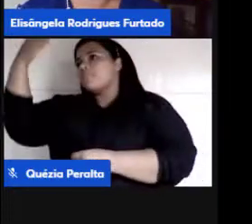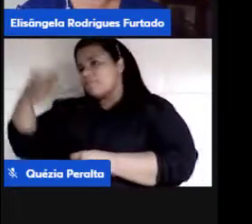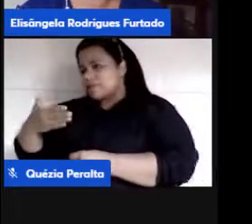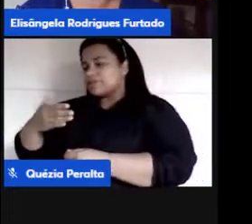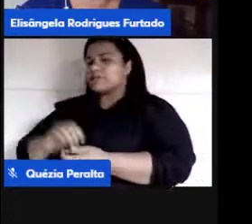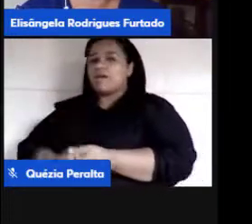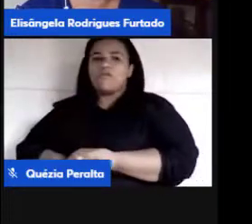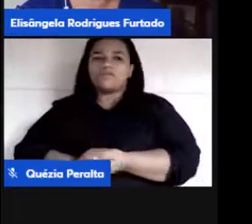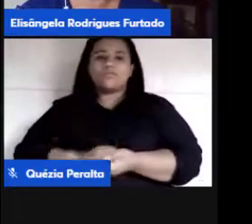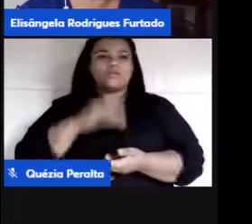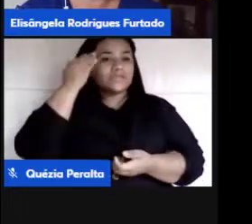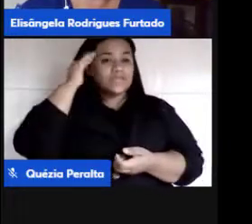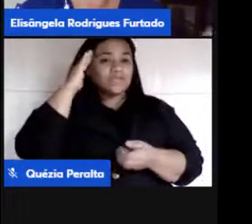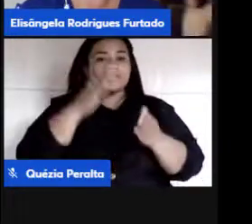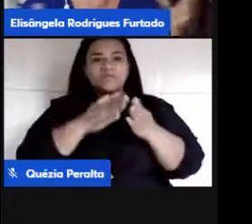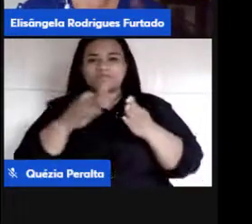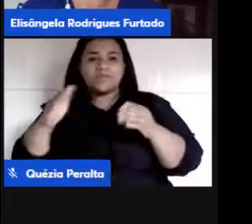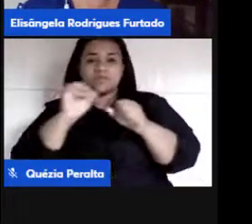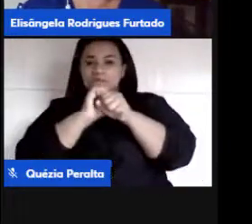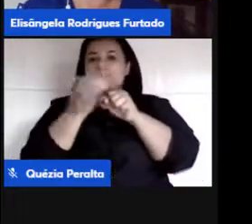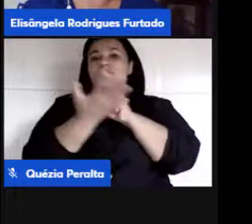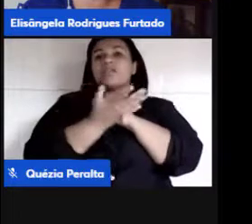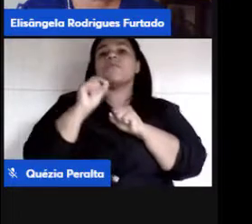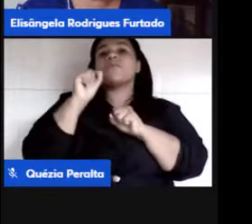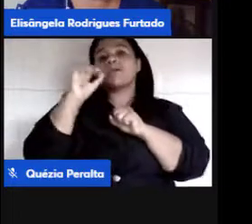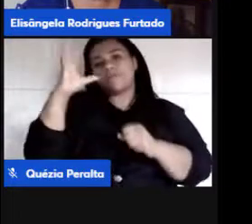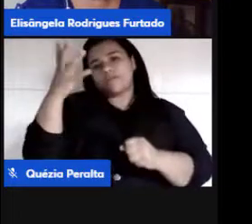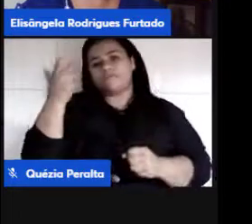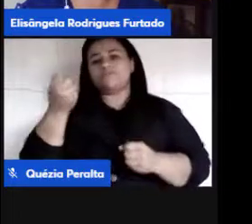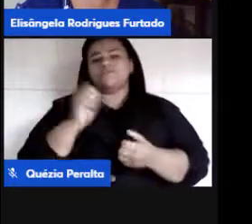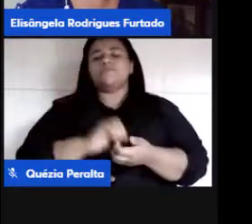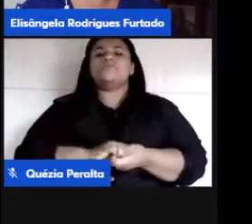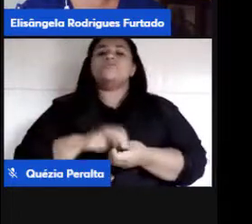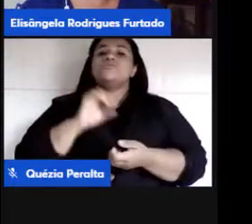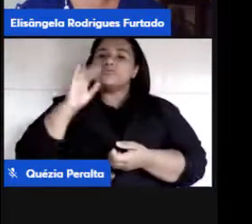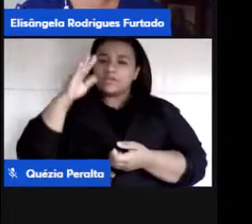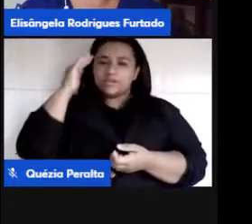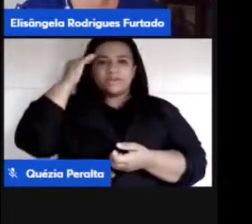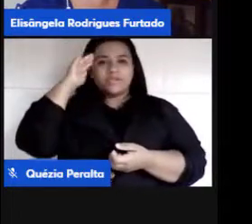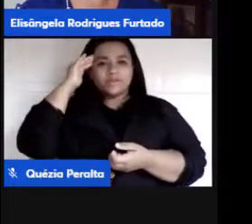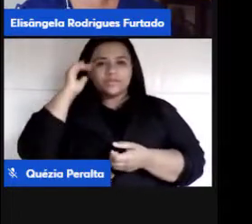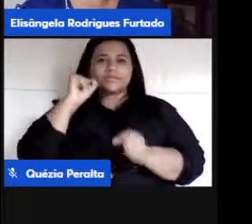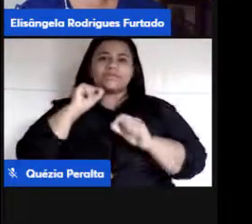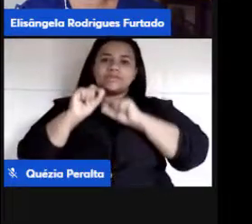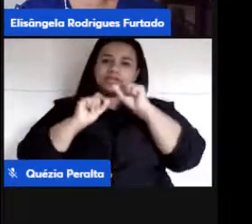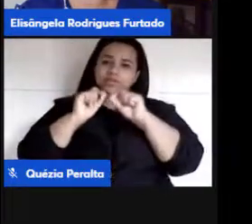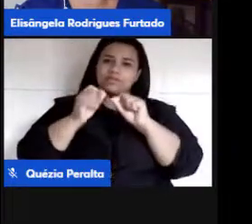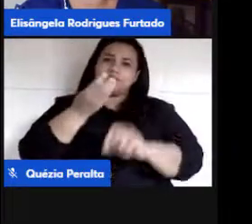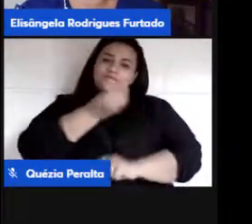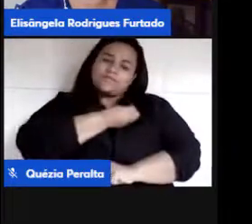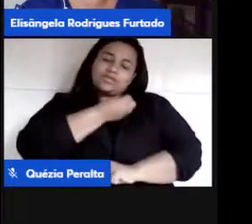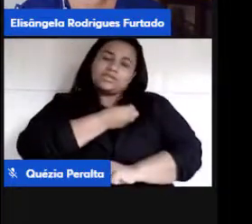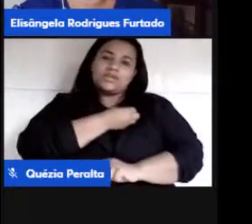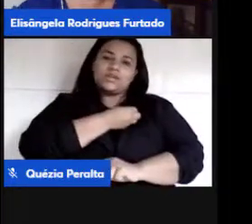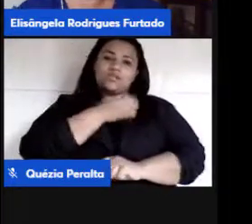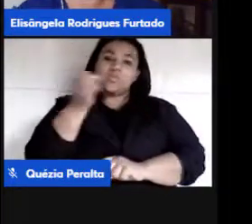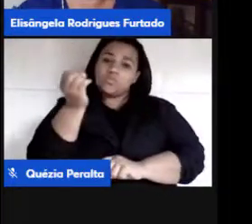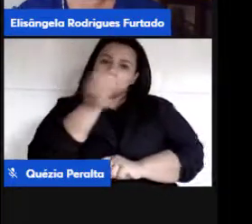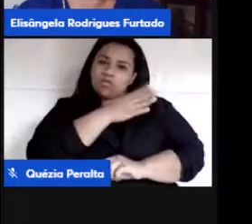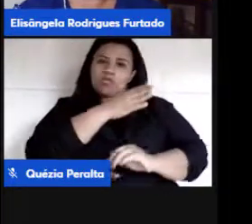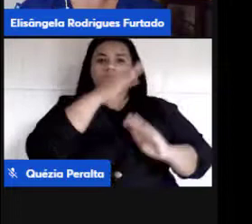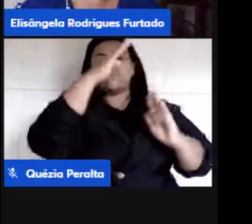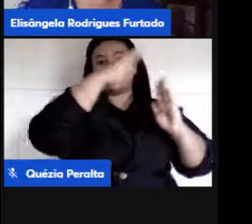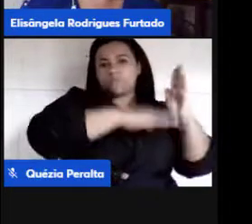vai acontecer com essa pandemia. Nós só sabemos que nós estamos iniciando um novo processo de ensino e